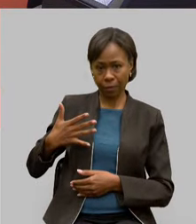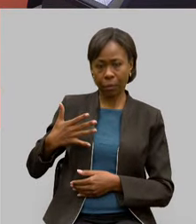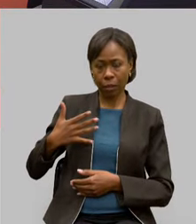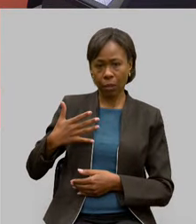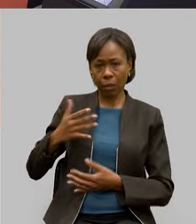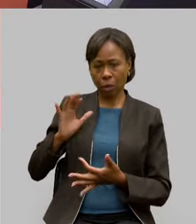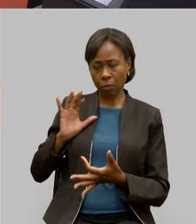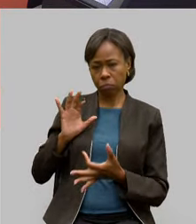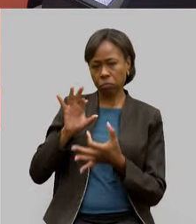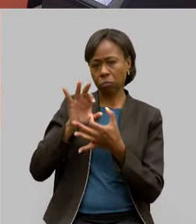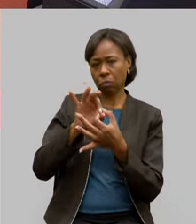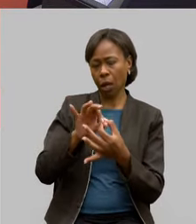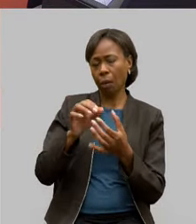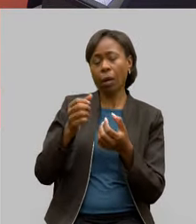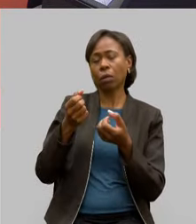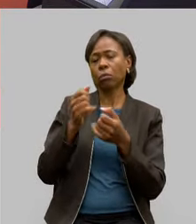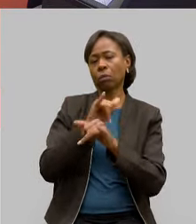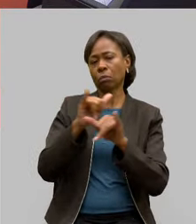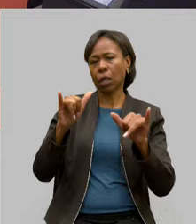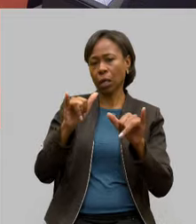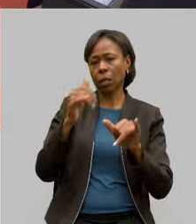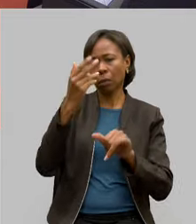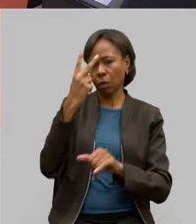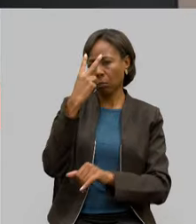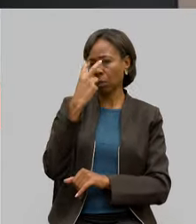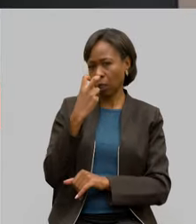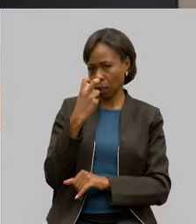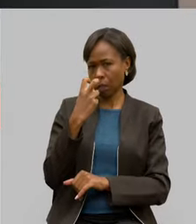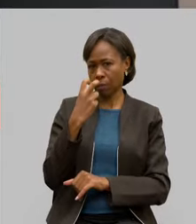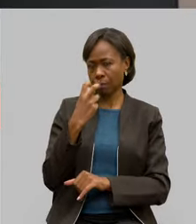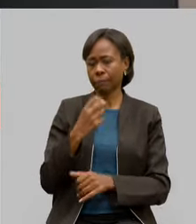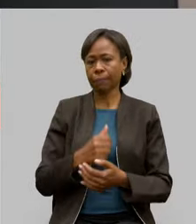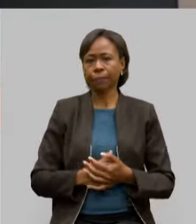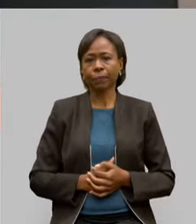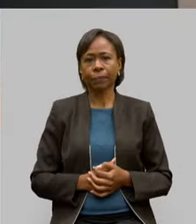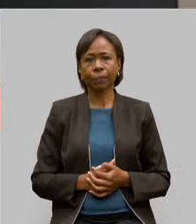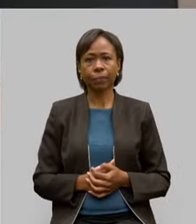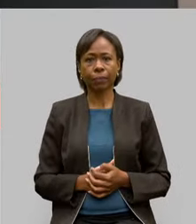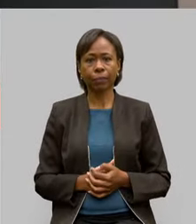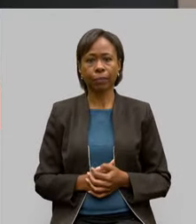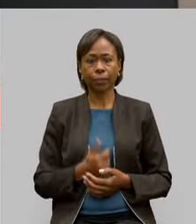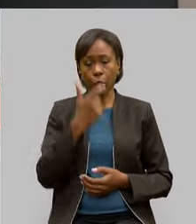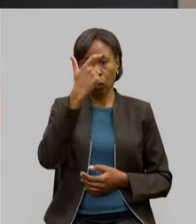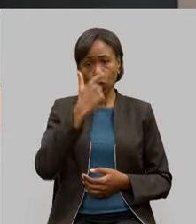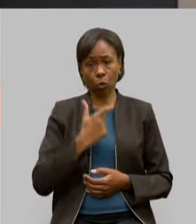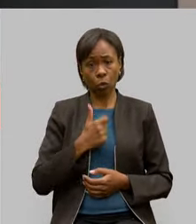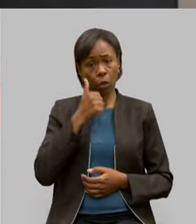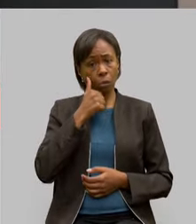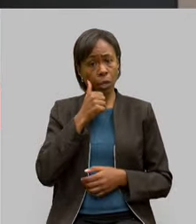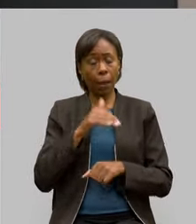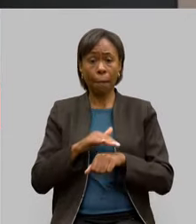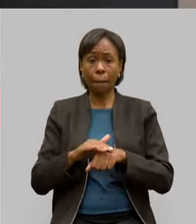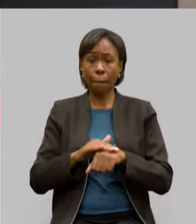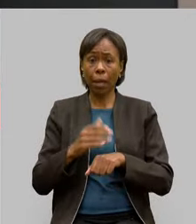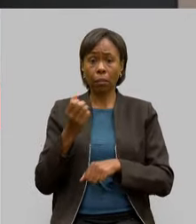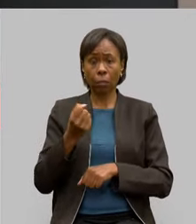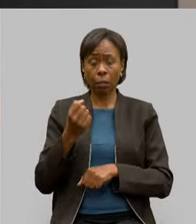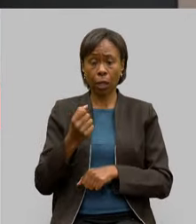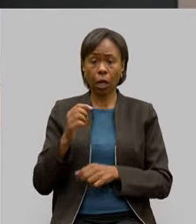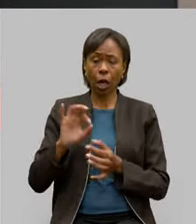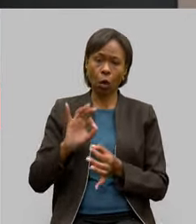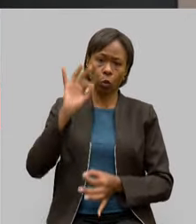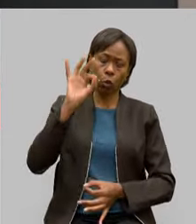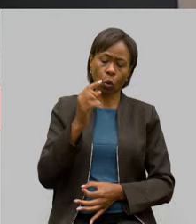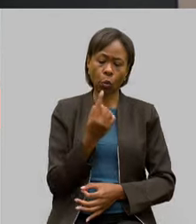com quem não tá vendo a gente com os olhos mas tá conectado aqui no coração eu sou uma mulher de pele BR 1,65